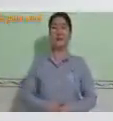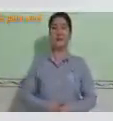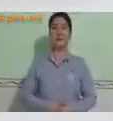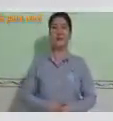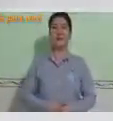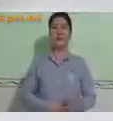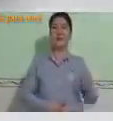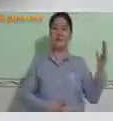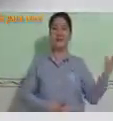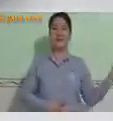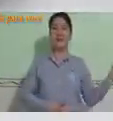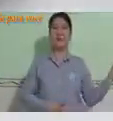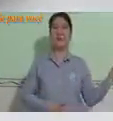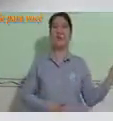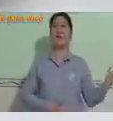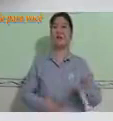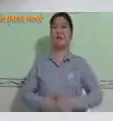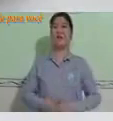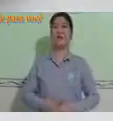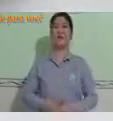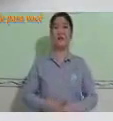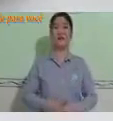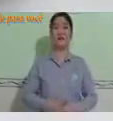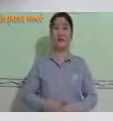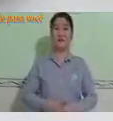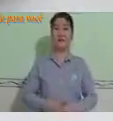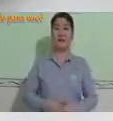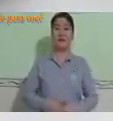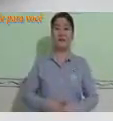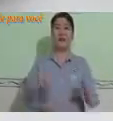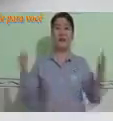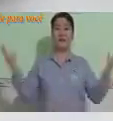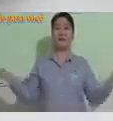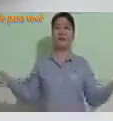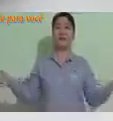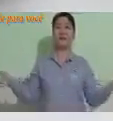Assim, os sintomas que podem indicar essa doença, são dois pontos: